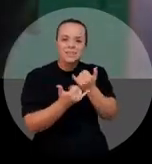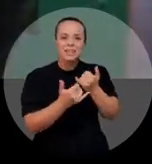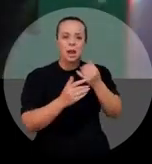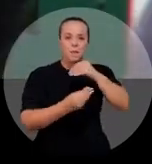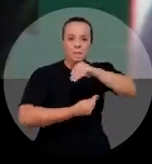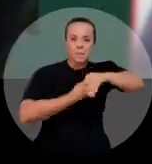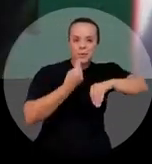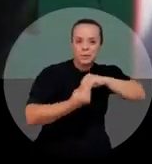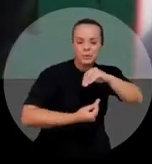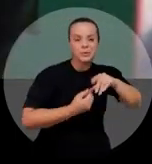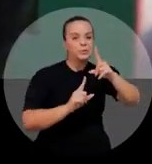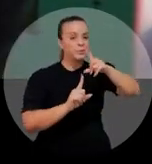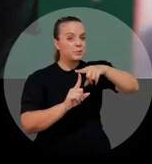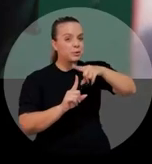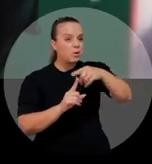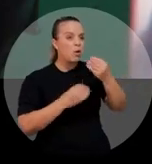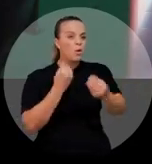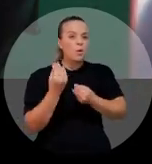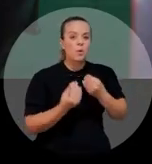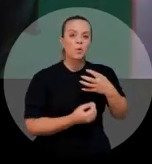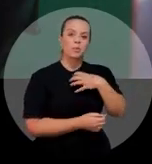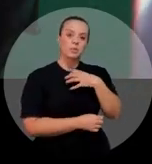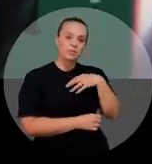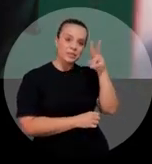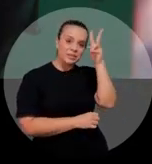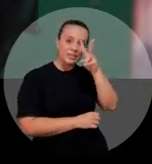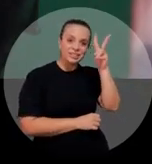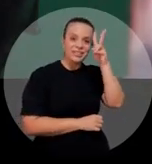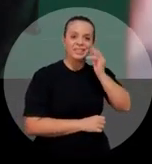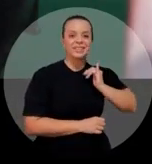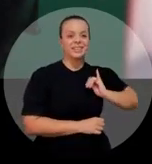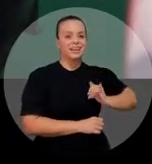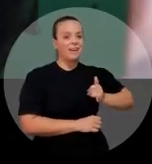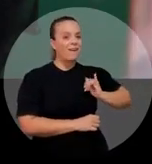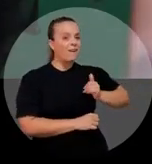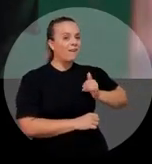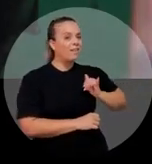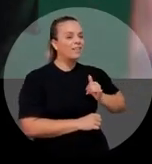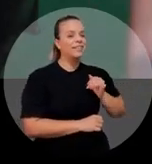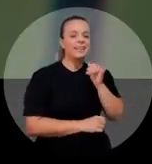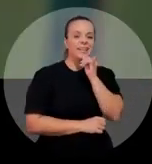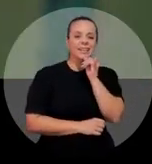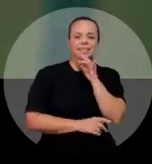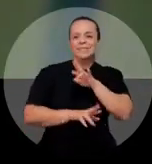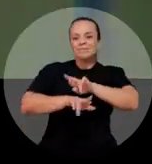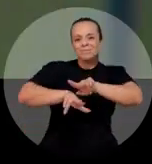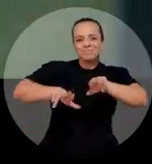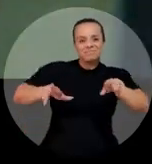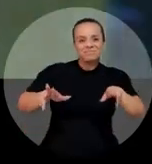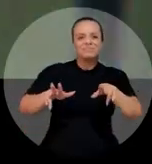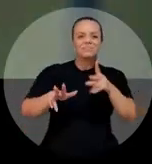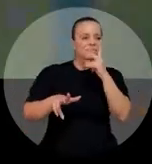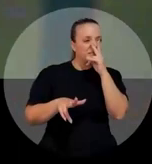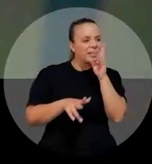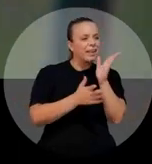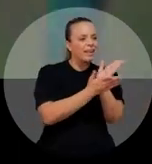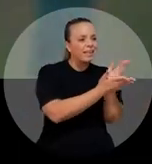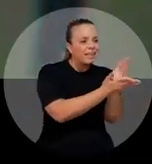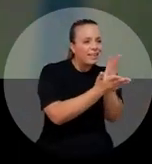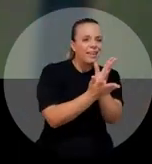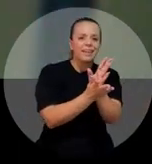brincar com gêneros, brincar com a forma que a gente conta história, brincar com as